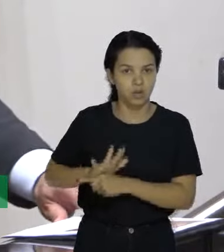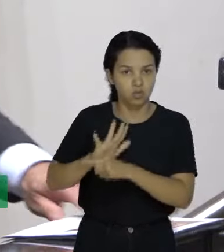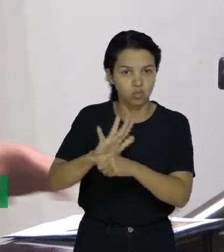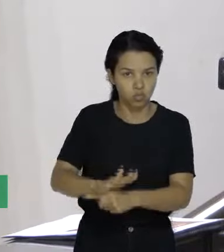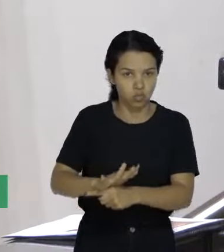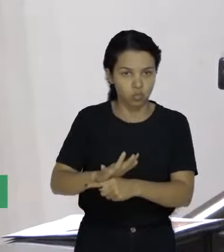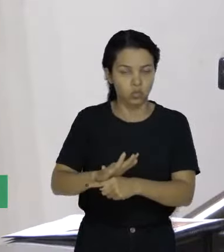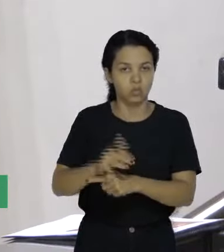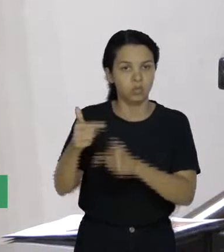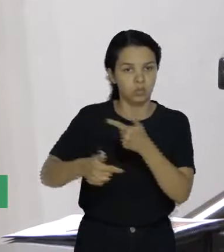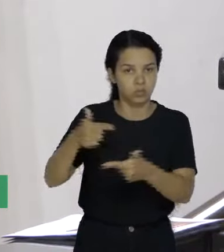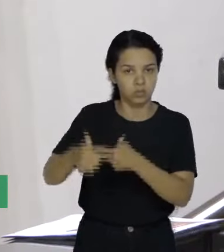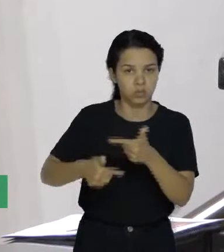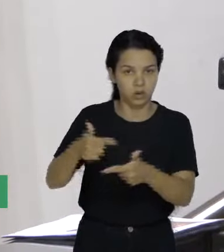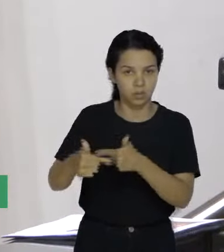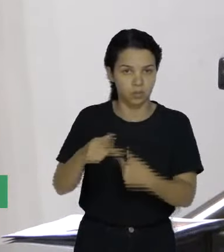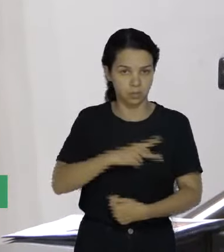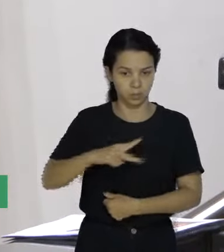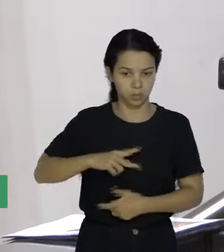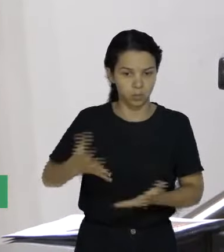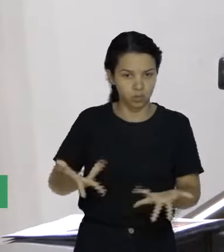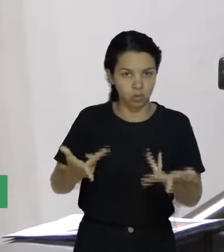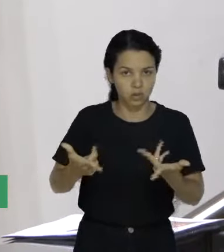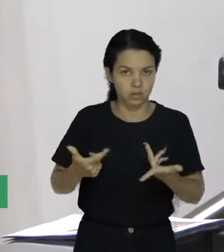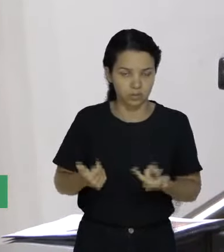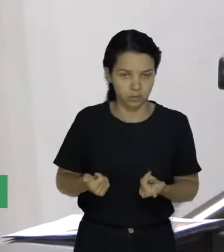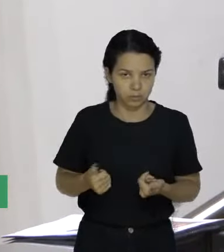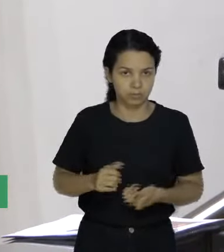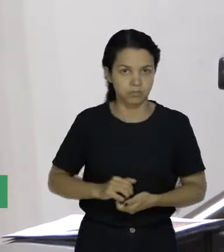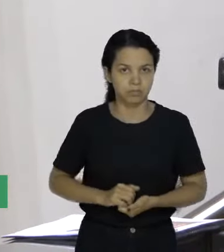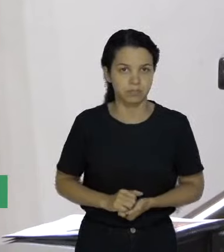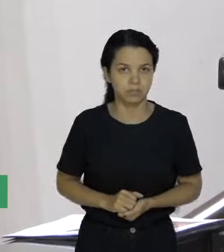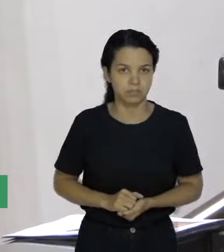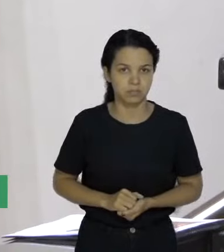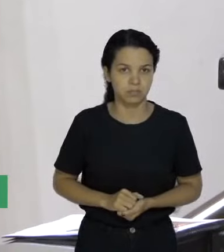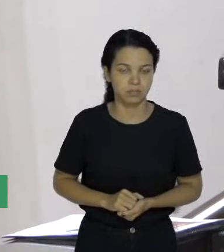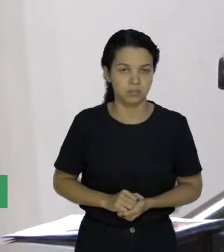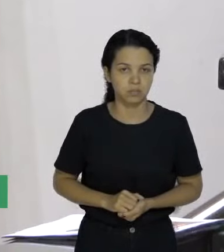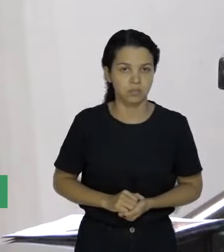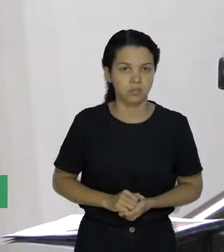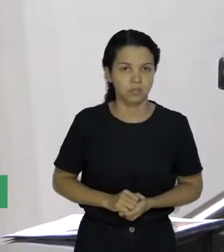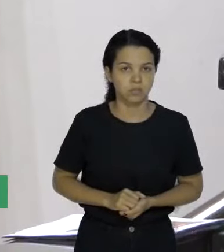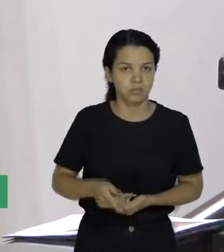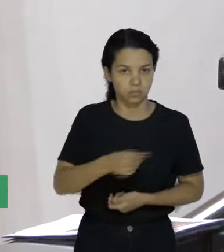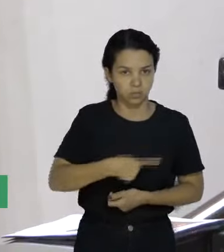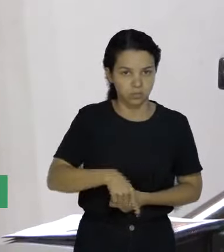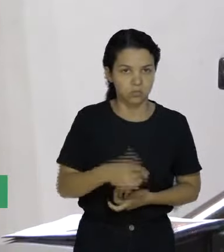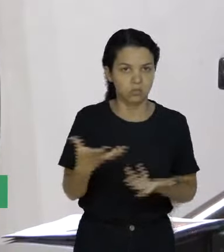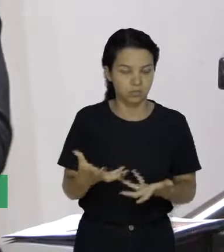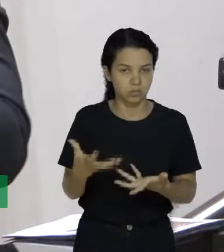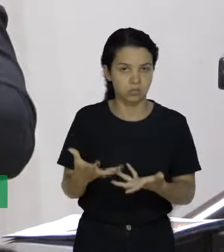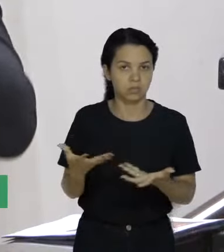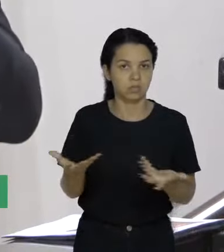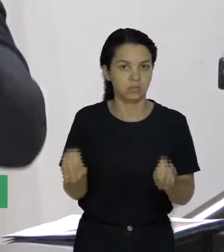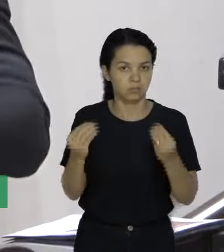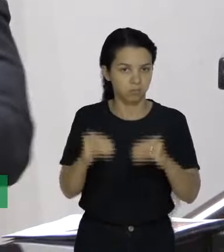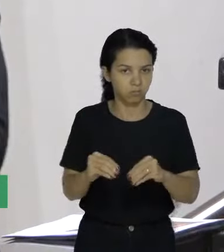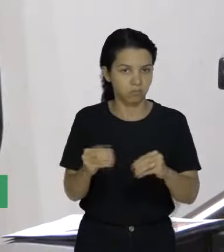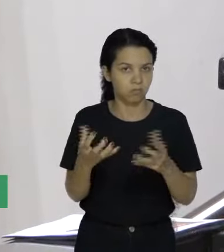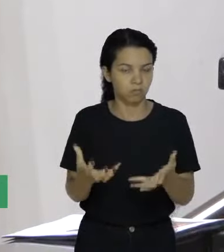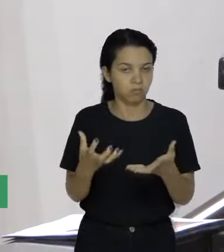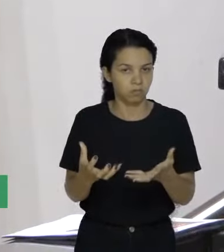um serviço público de qualidade Nós também procuramos implementar já me